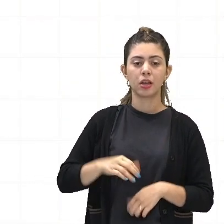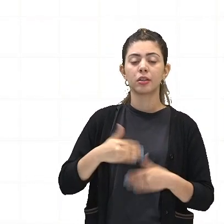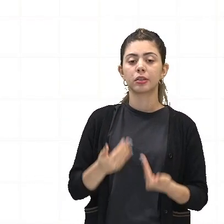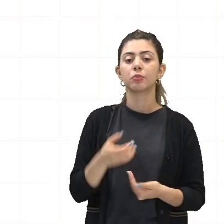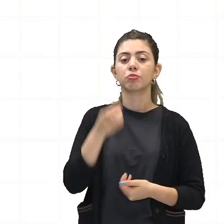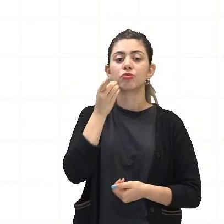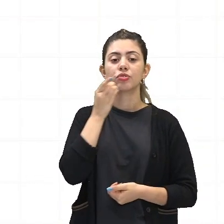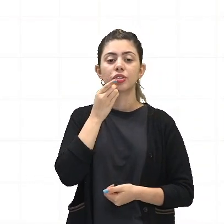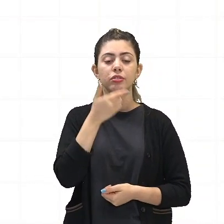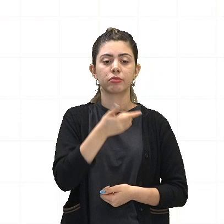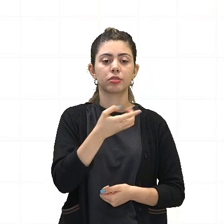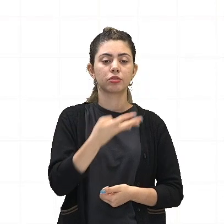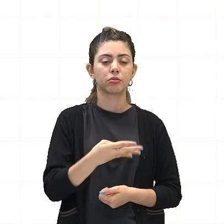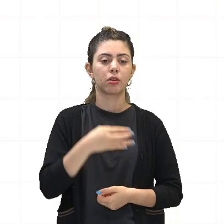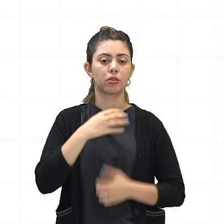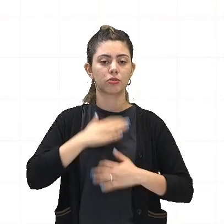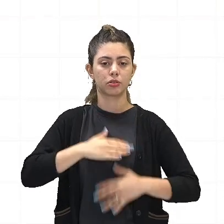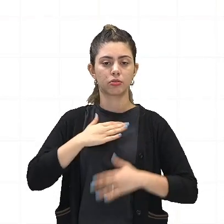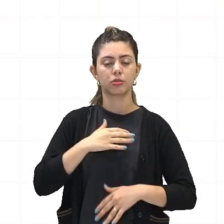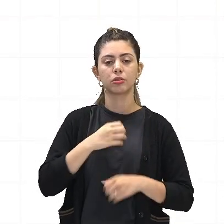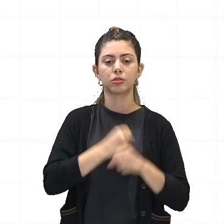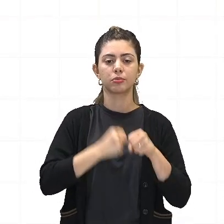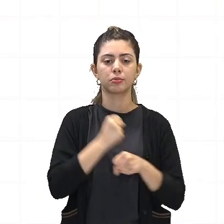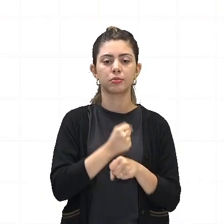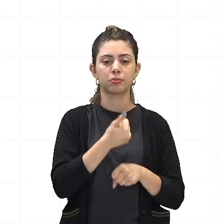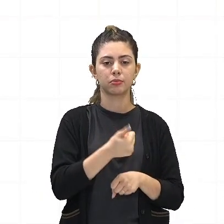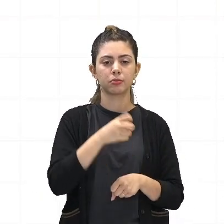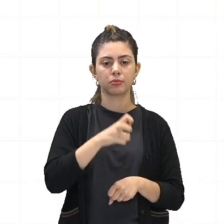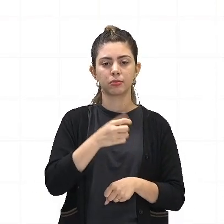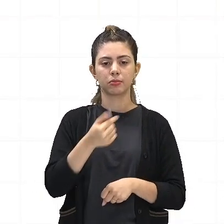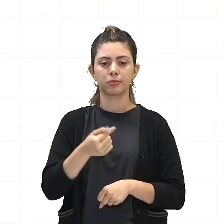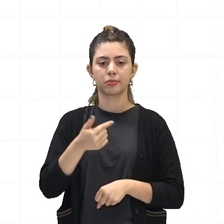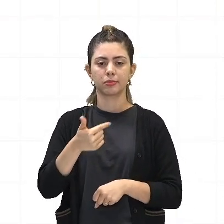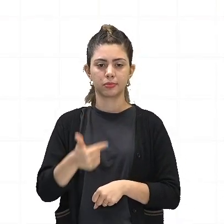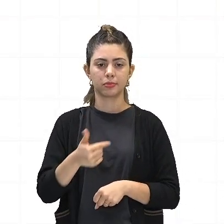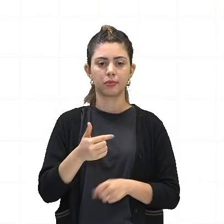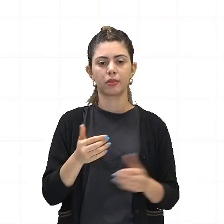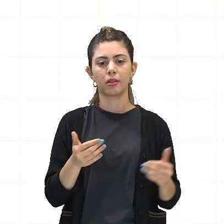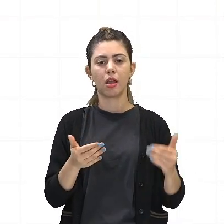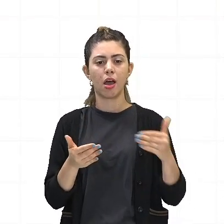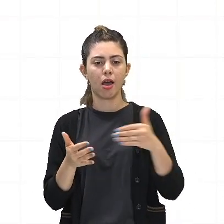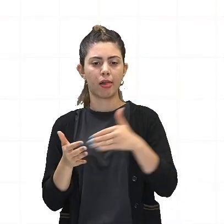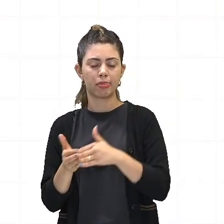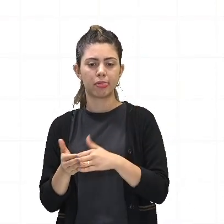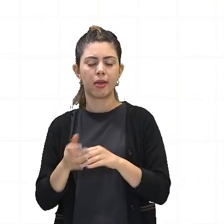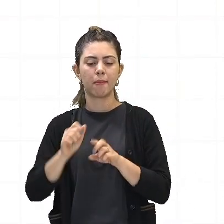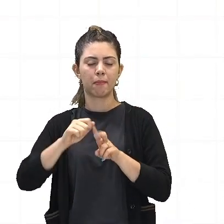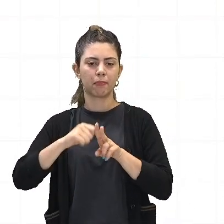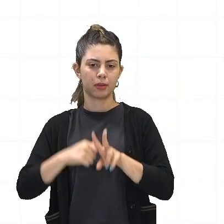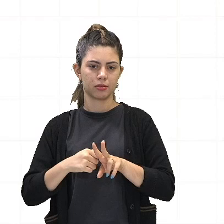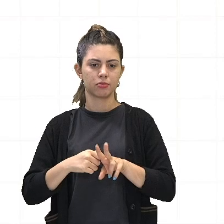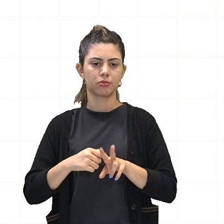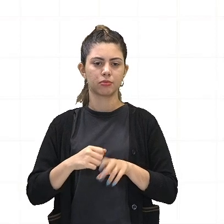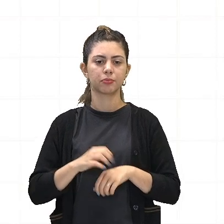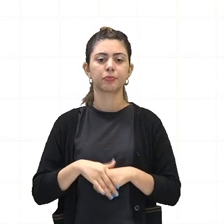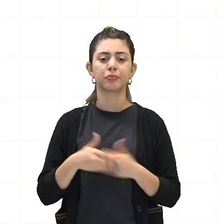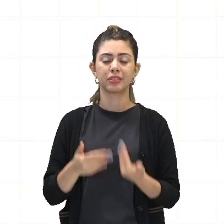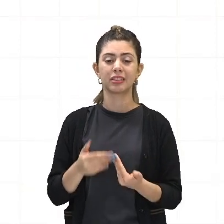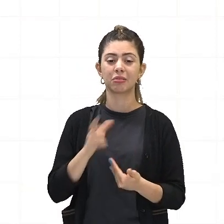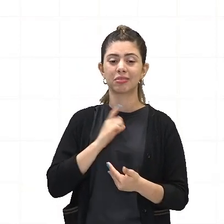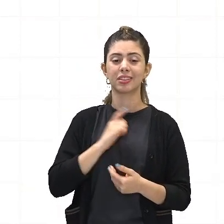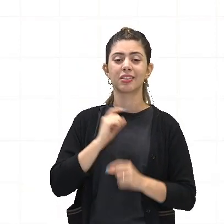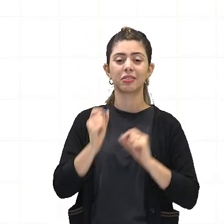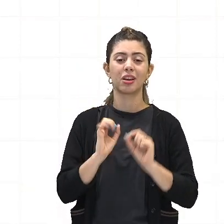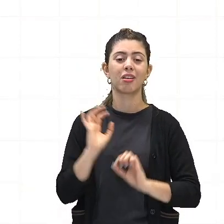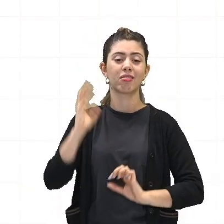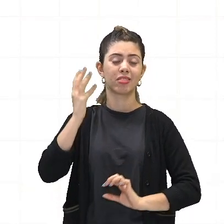Bartolomeu, que foi um episódio de grande violência que envolveu o assassinato em massa de protestantes